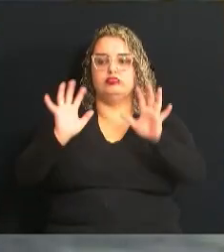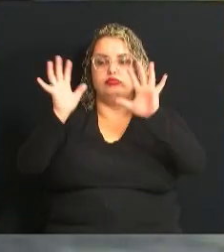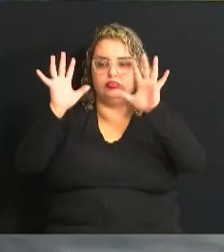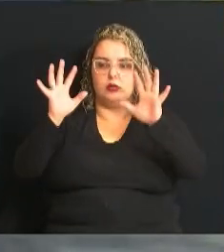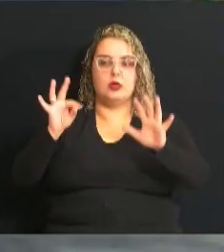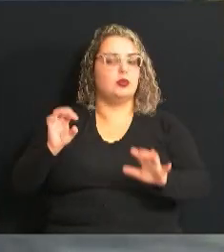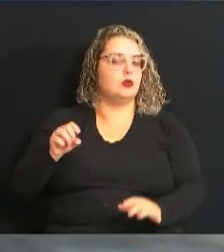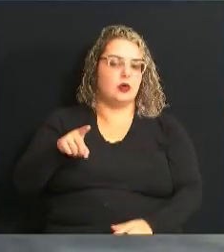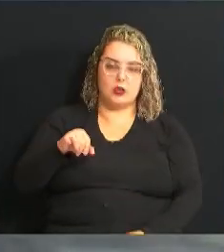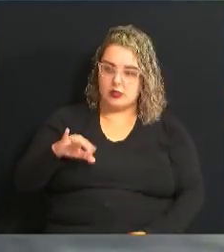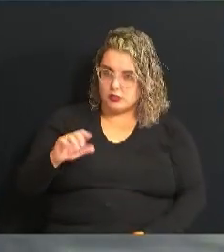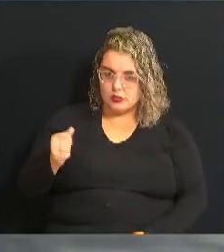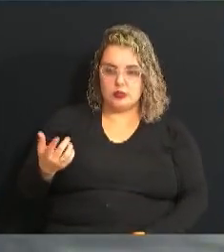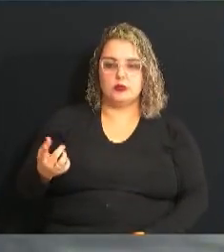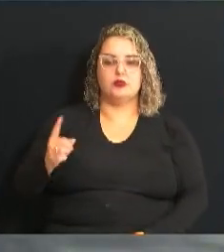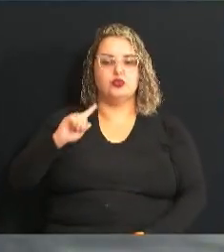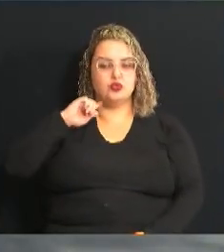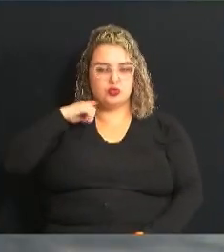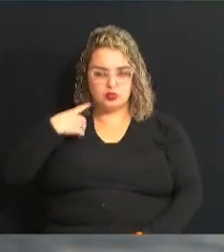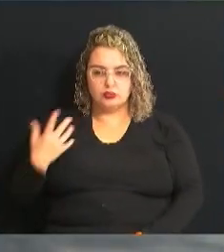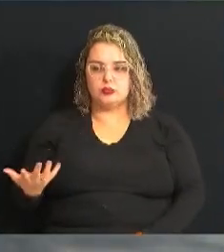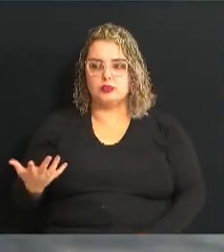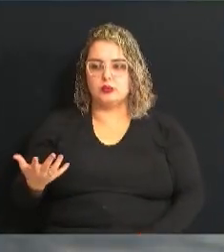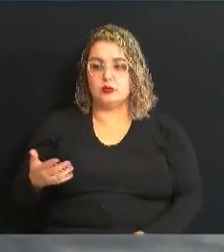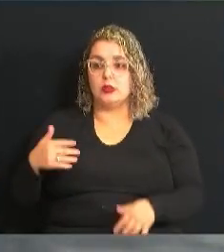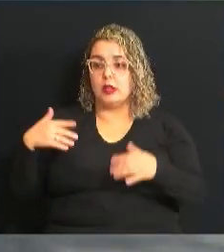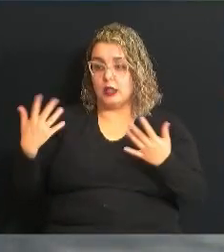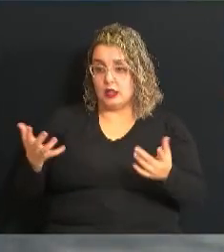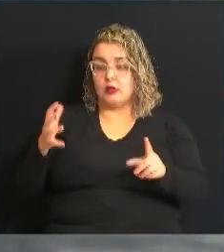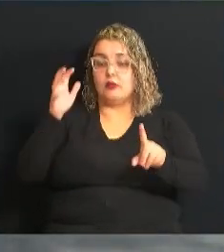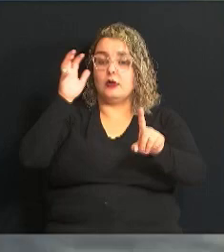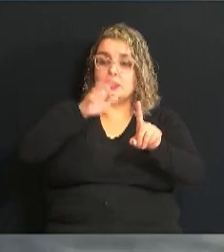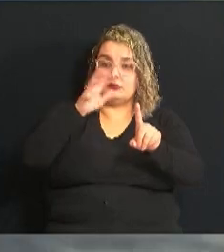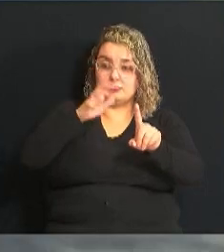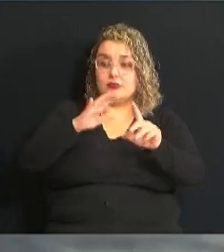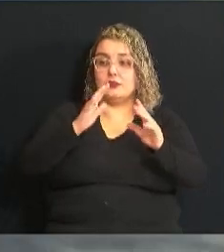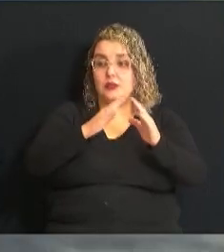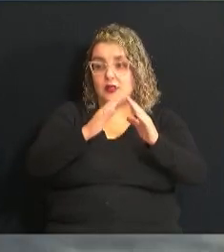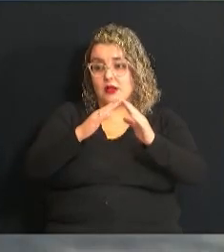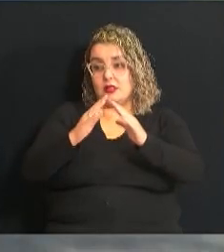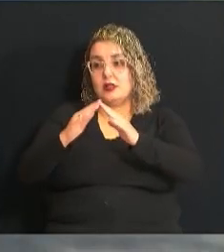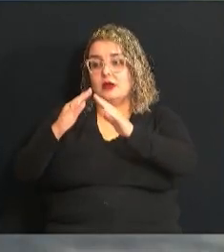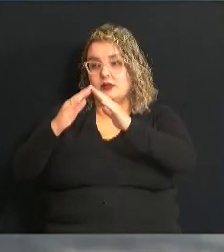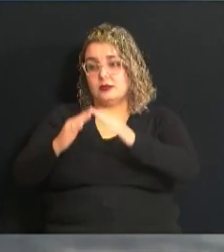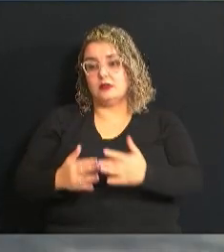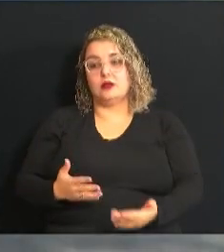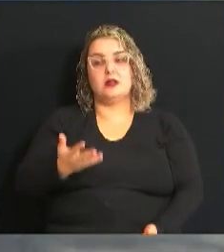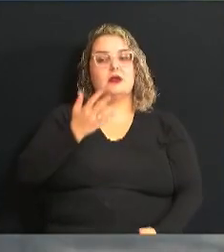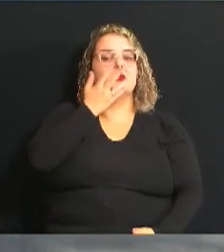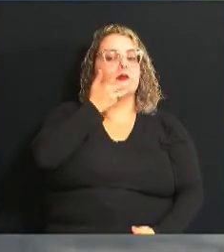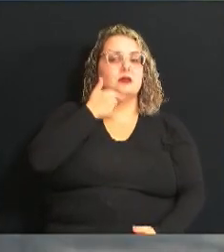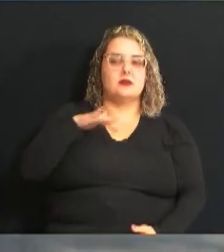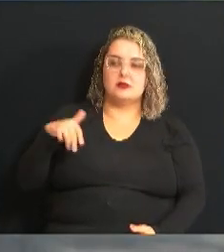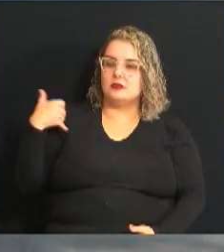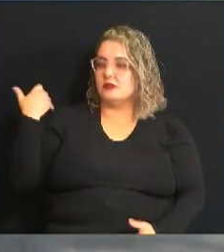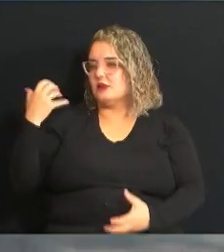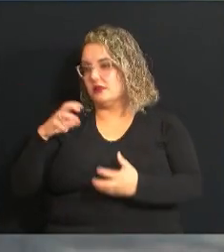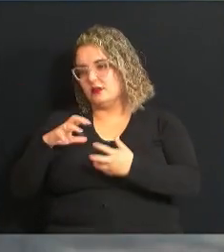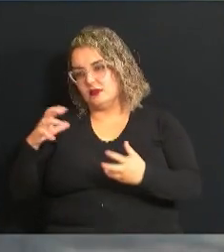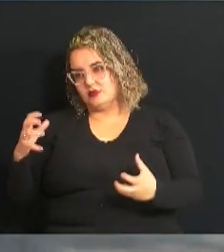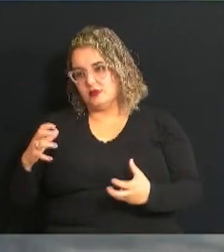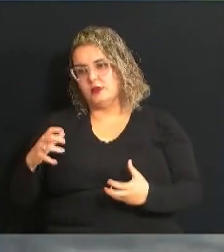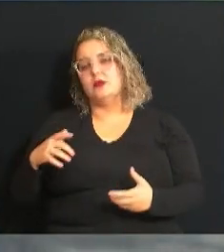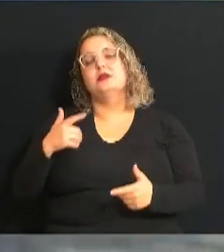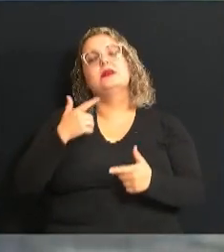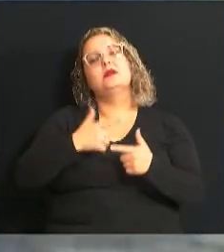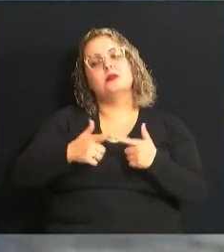poeira, né, bem poluída, que acaba atingindo a casa dos moradores. Então crianças, idosos, eles têm